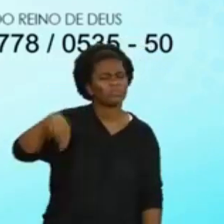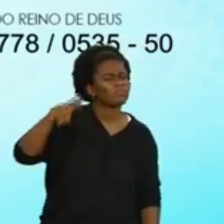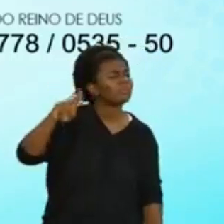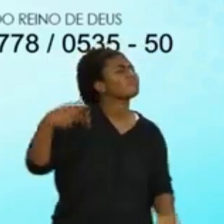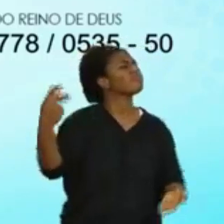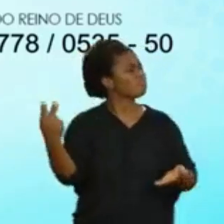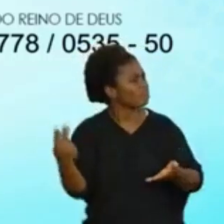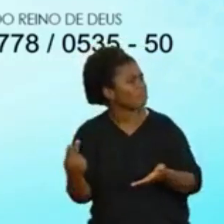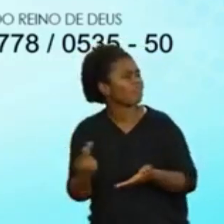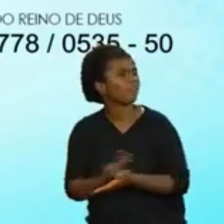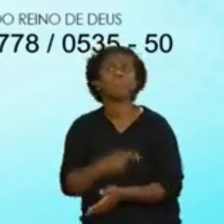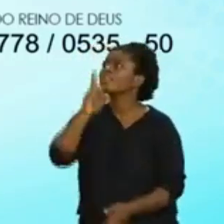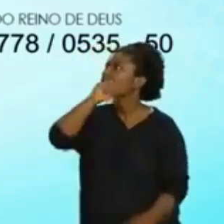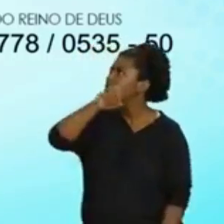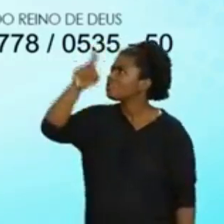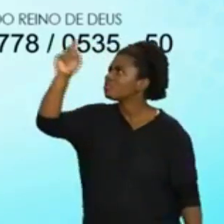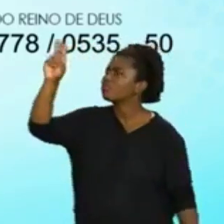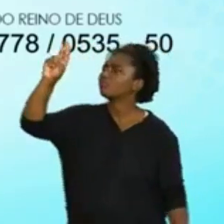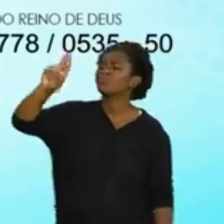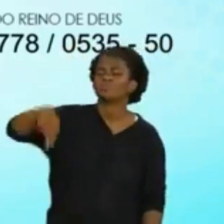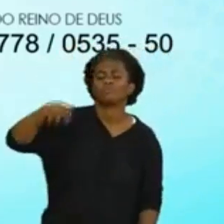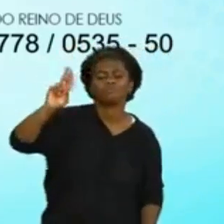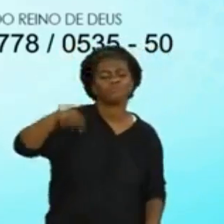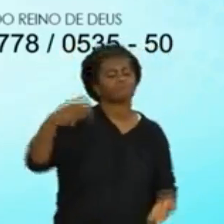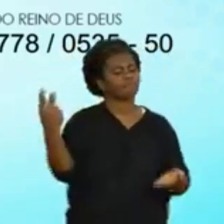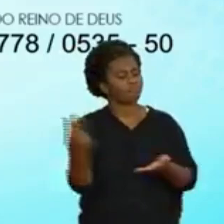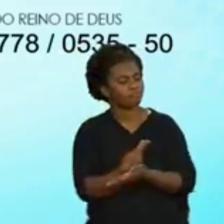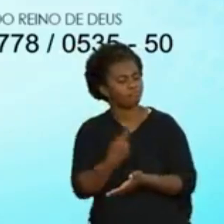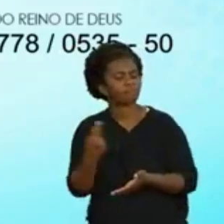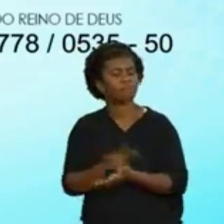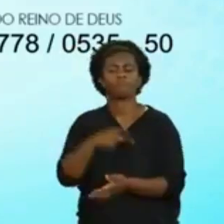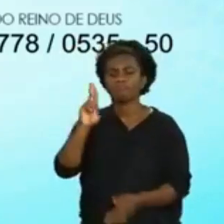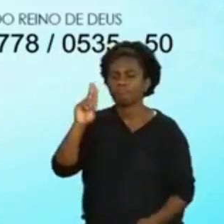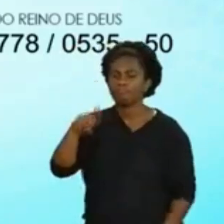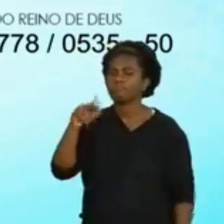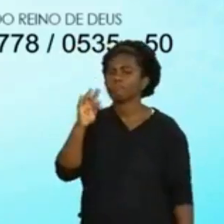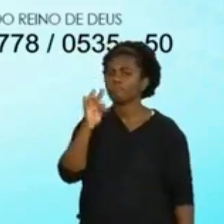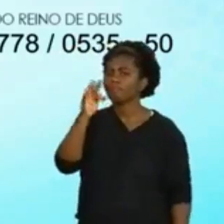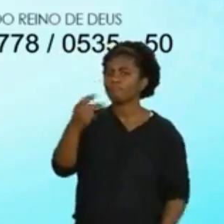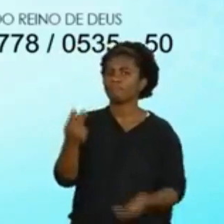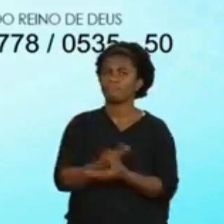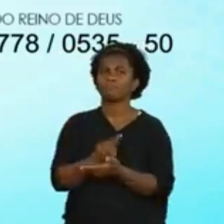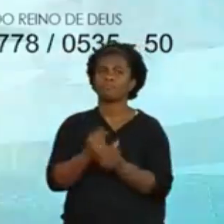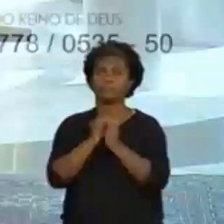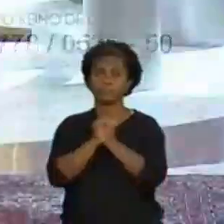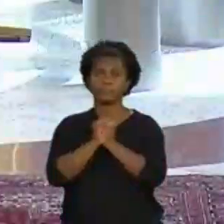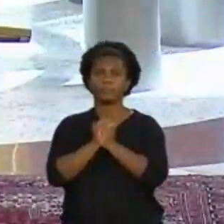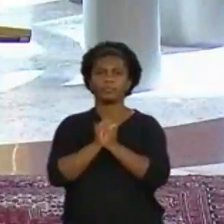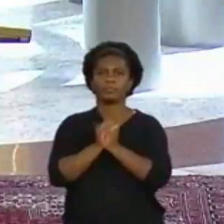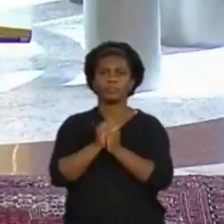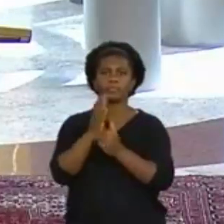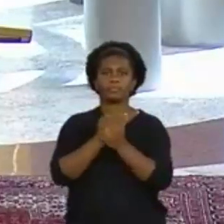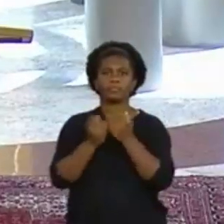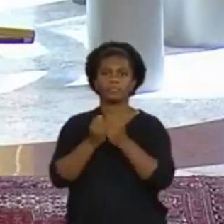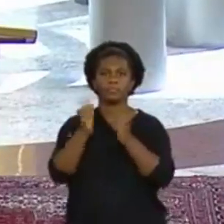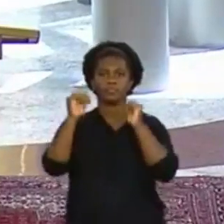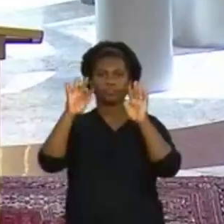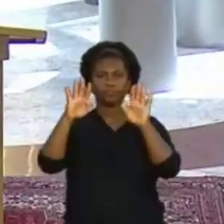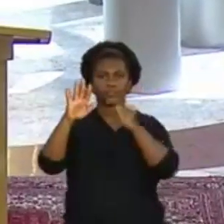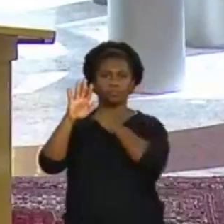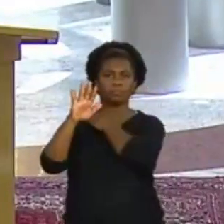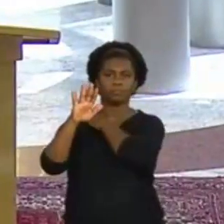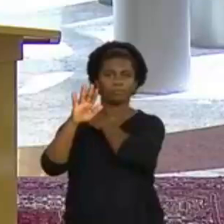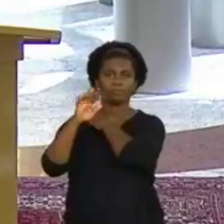e nem falhará. Desse Deus que não falhou nem falhará. Amém. Estenda as mãos na minha direção, as duas